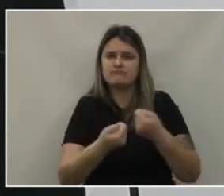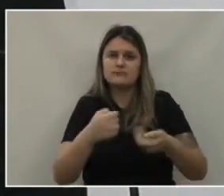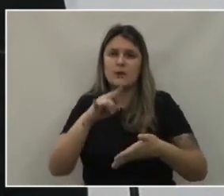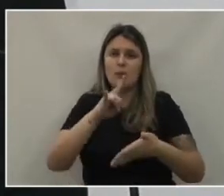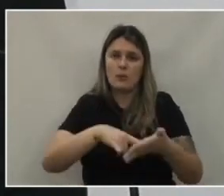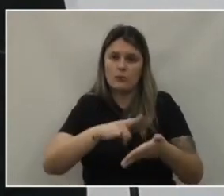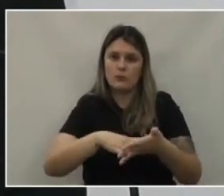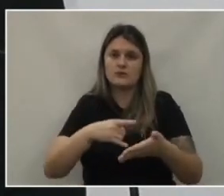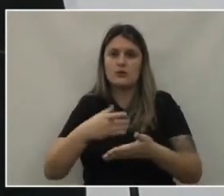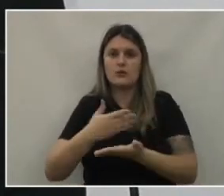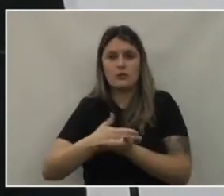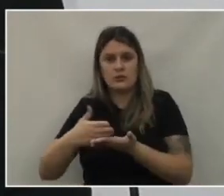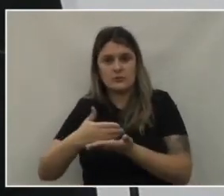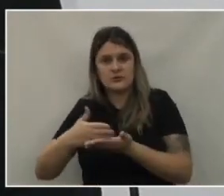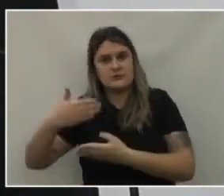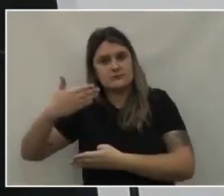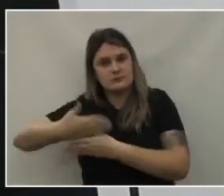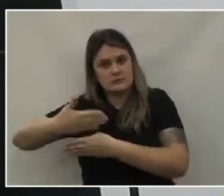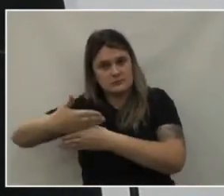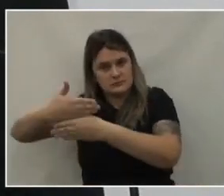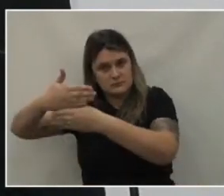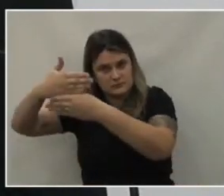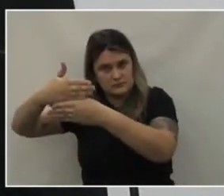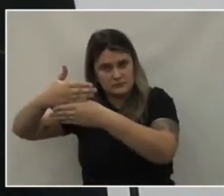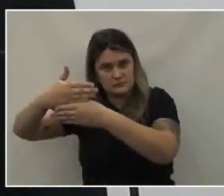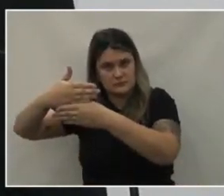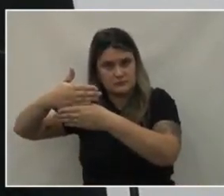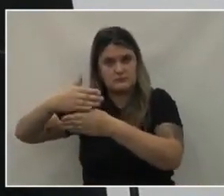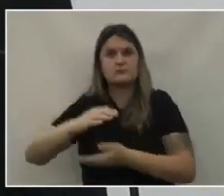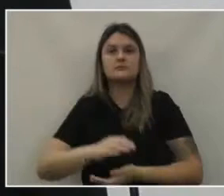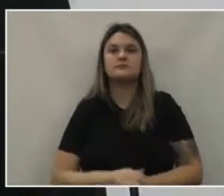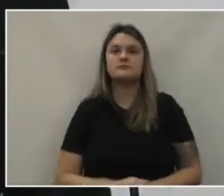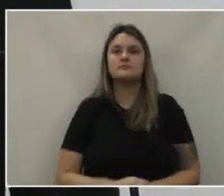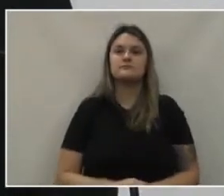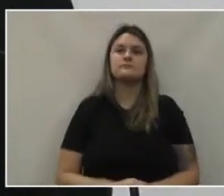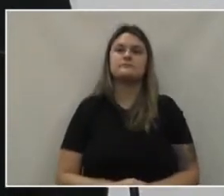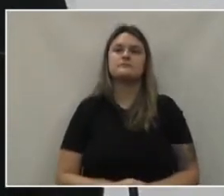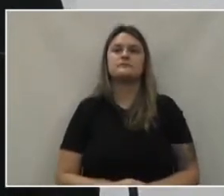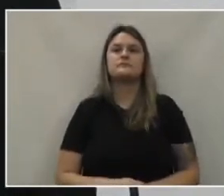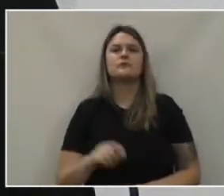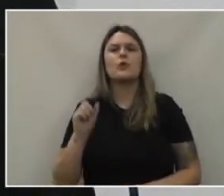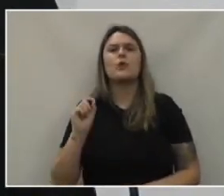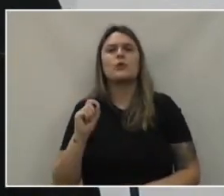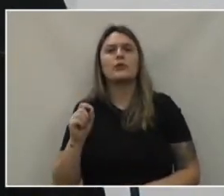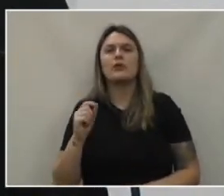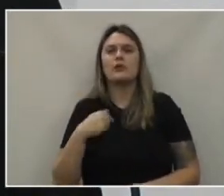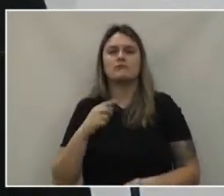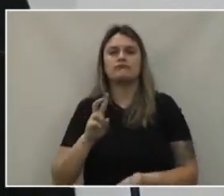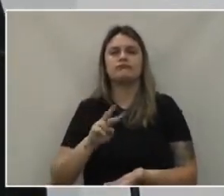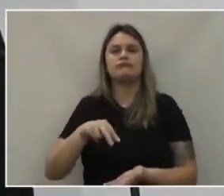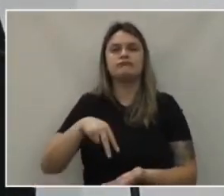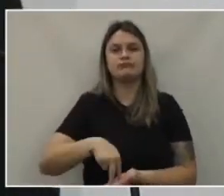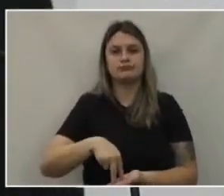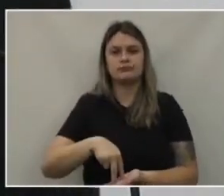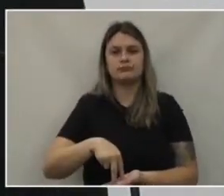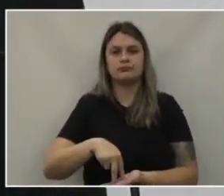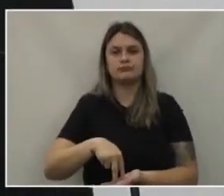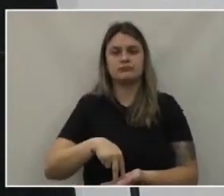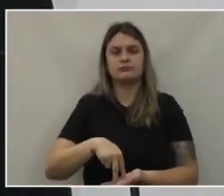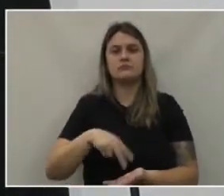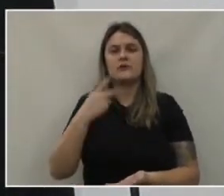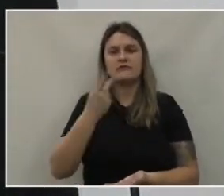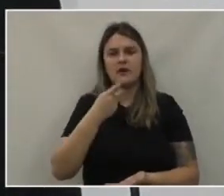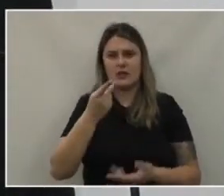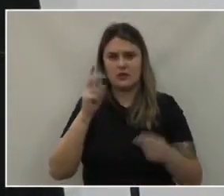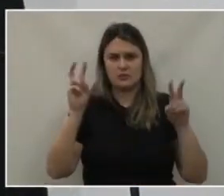documentos para que lá seja instalado o campus da Unespar. Por que me traz, nesse momento,